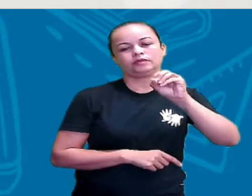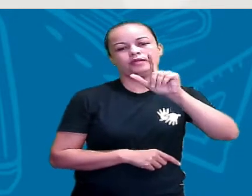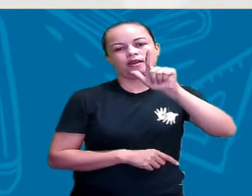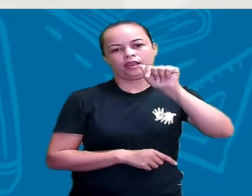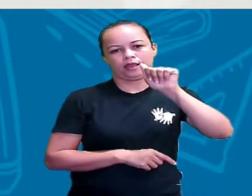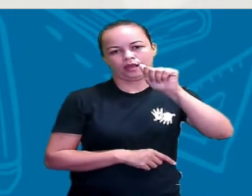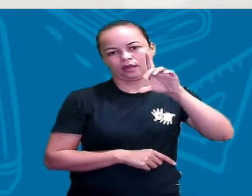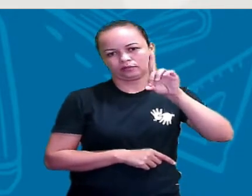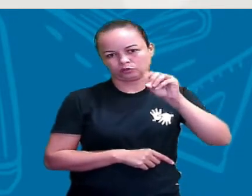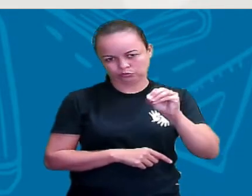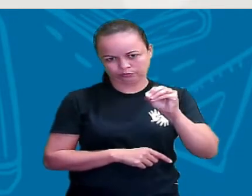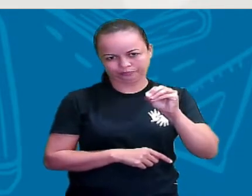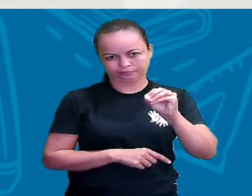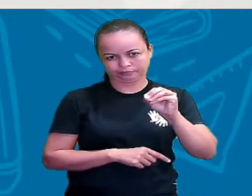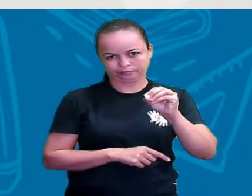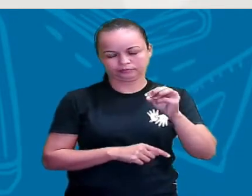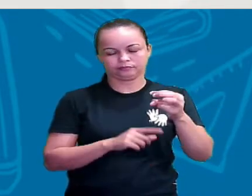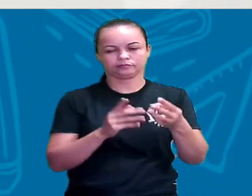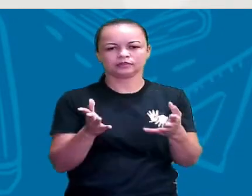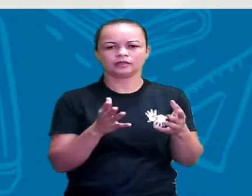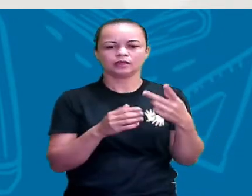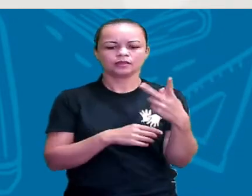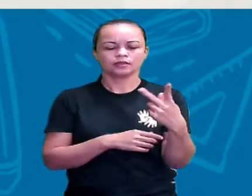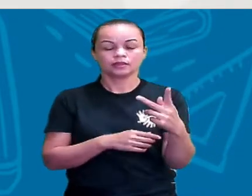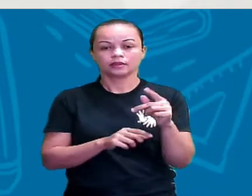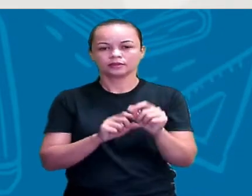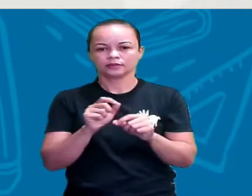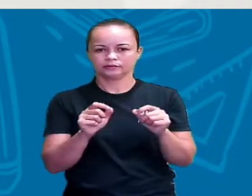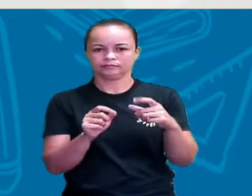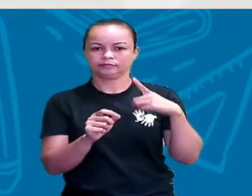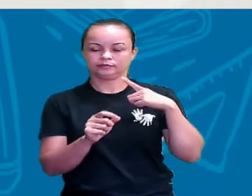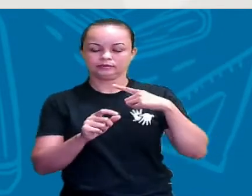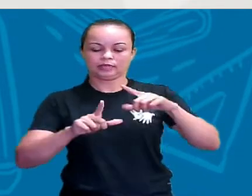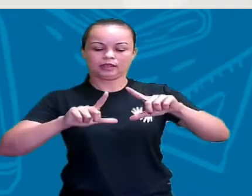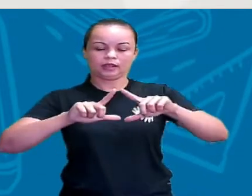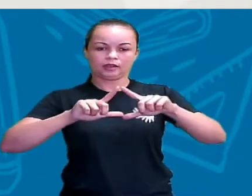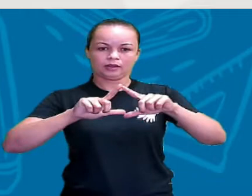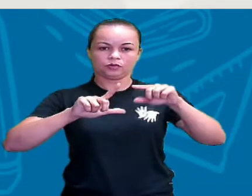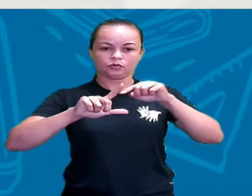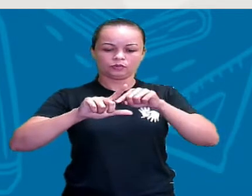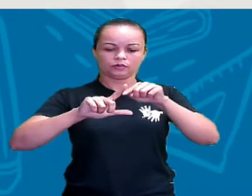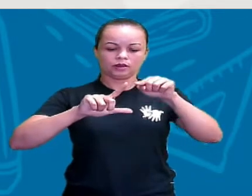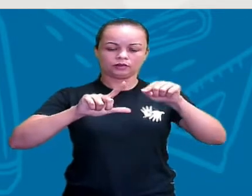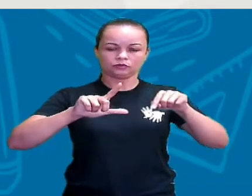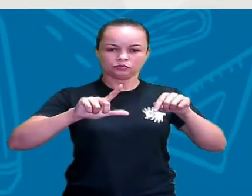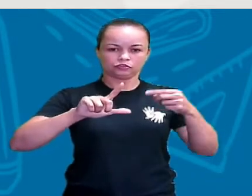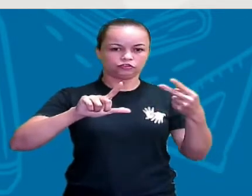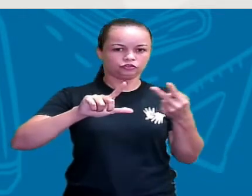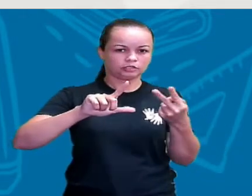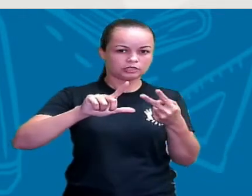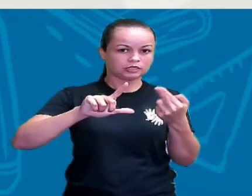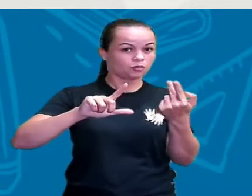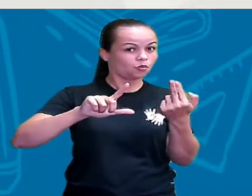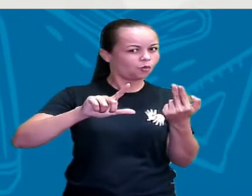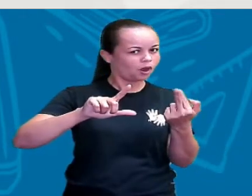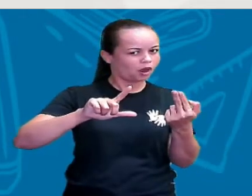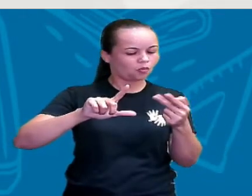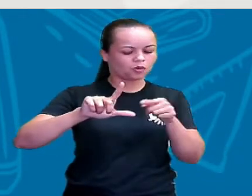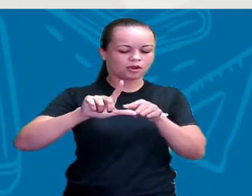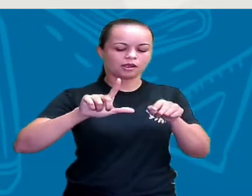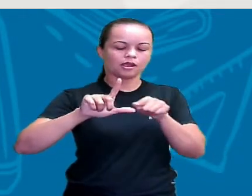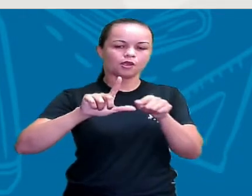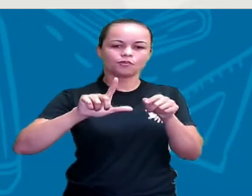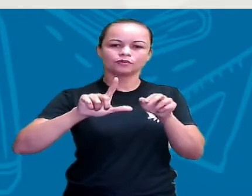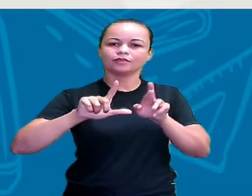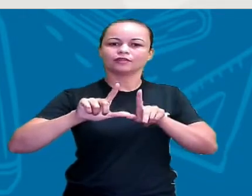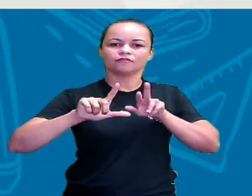seja, nesse caso aqui, eu tenho 2 lados iguais e um